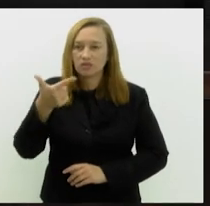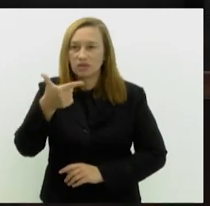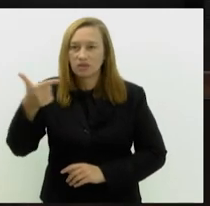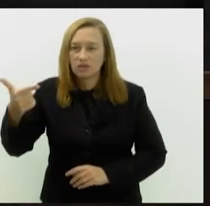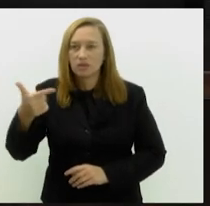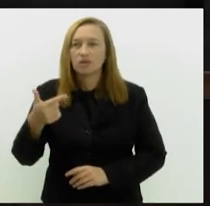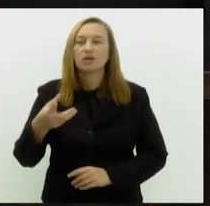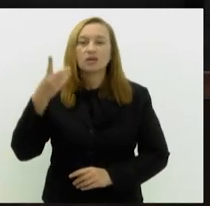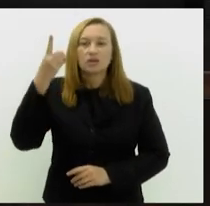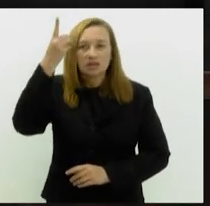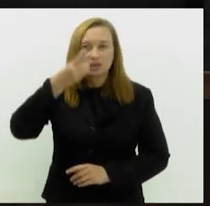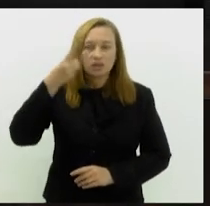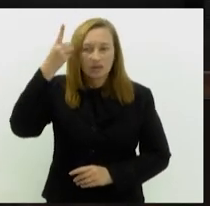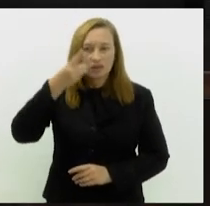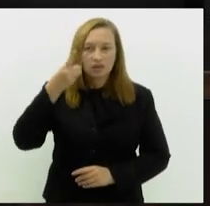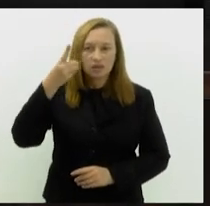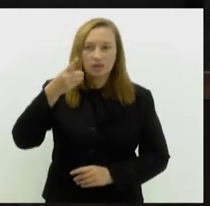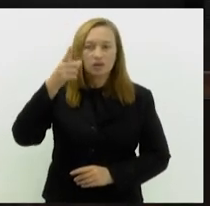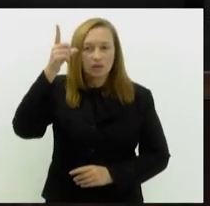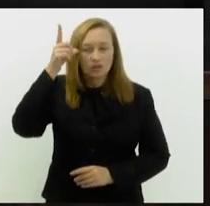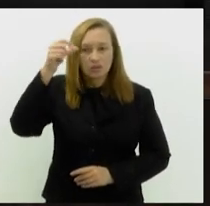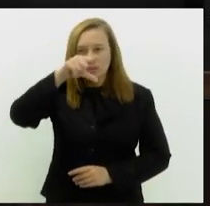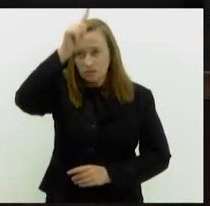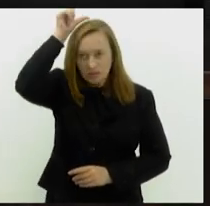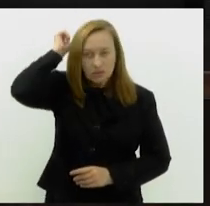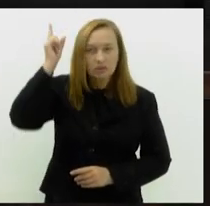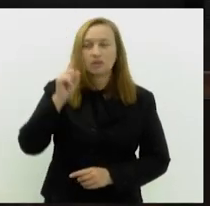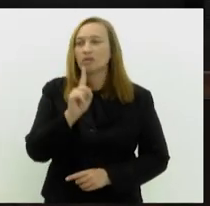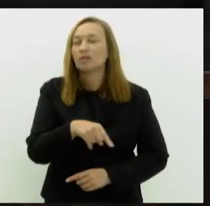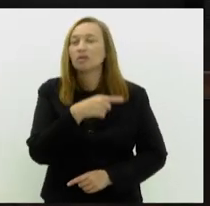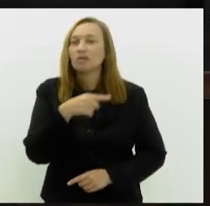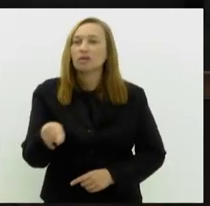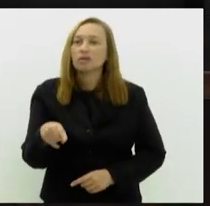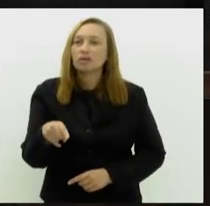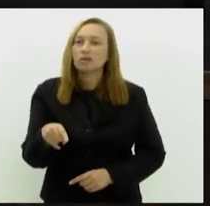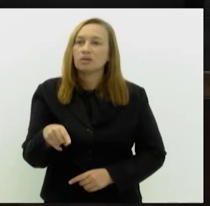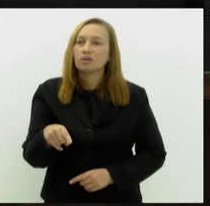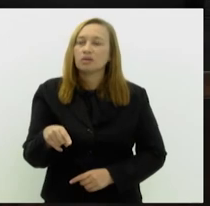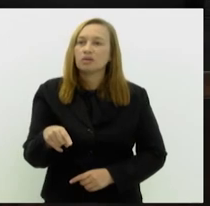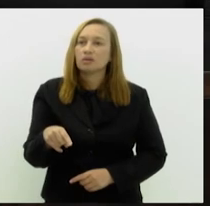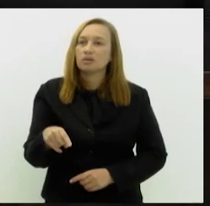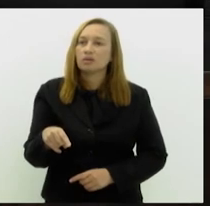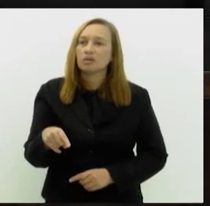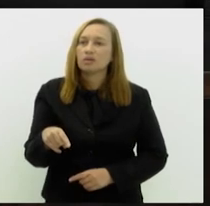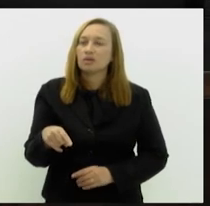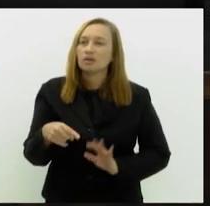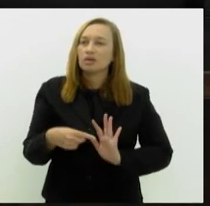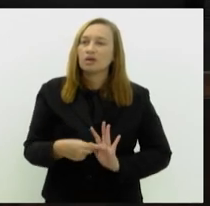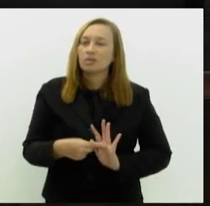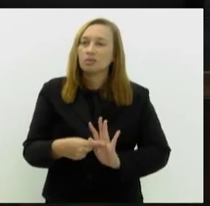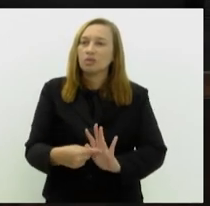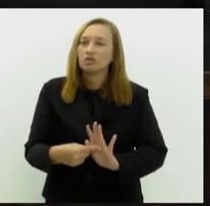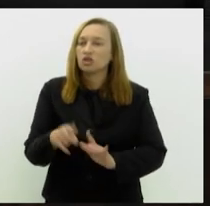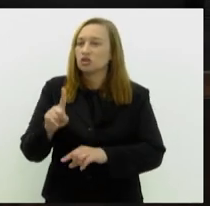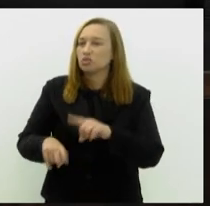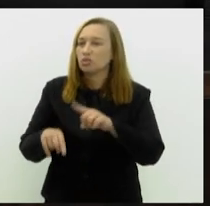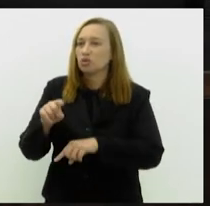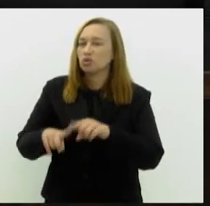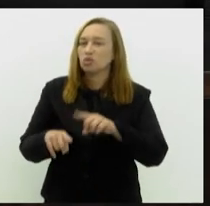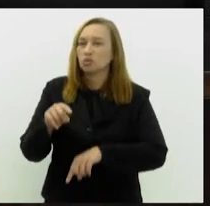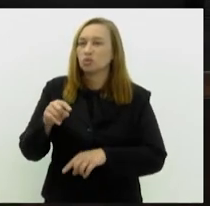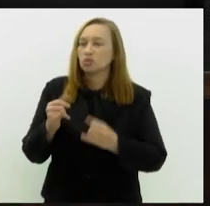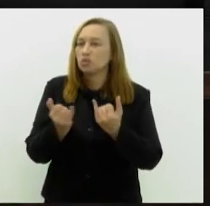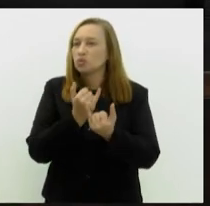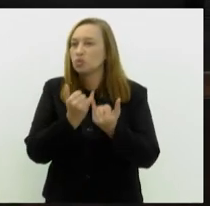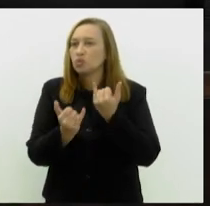6544/2022, de autoria dos deputados Lucinha e Luiz Paulo, que proíbe a exposição, comercialização de produtos similares junto